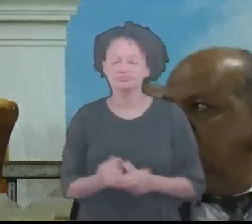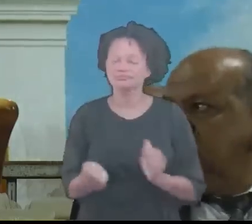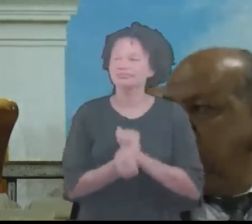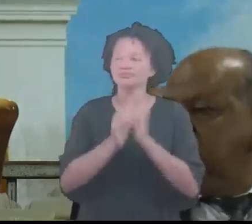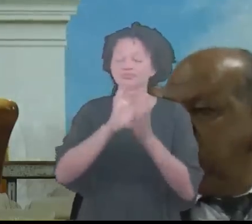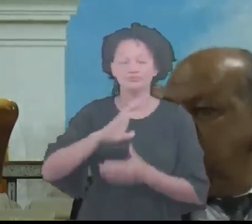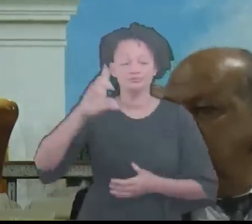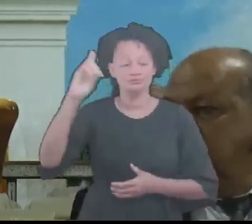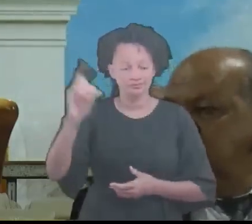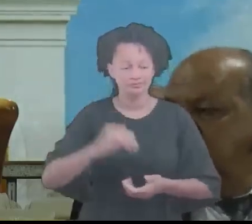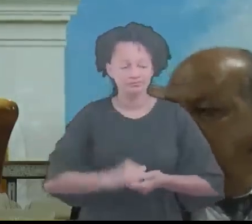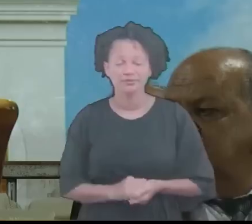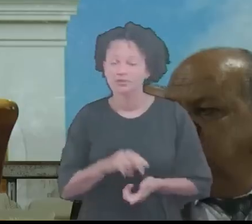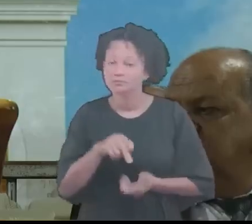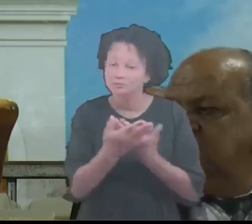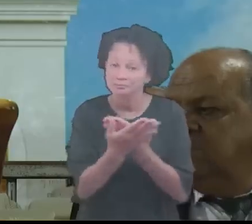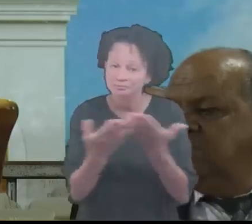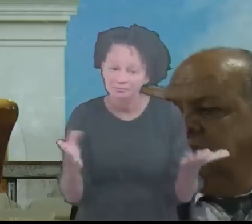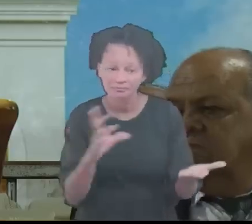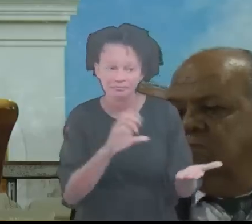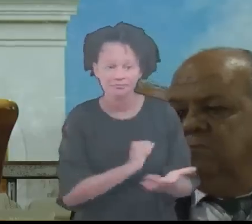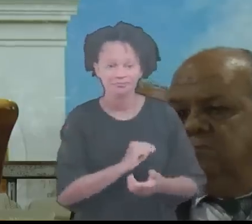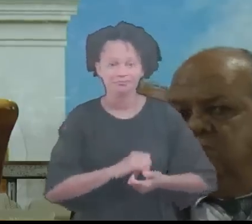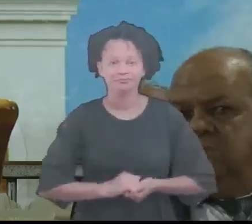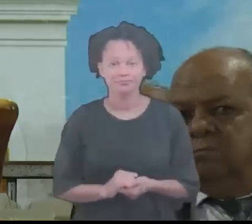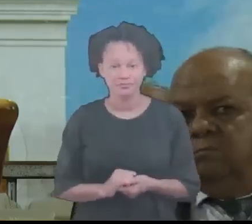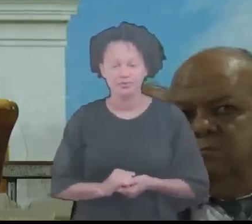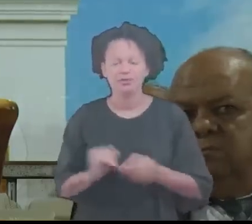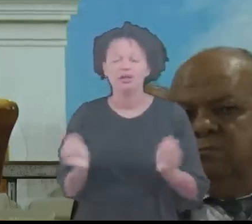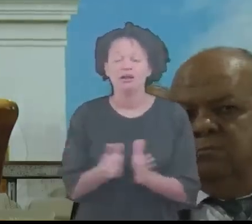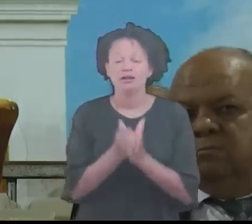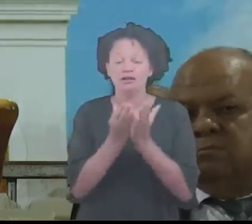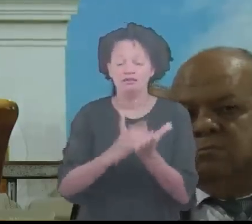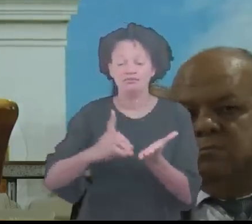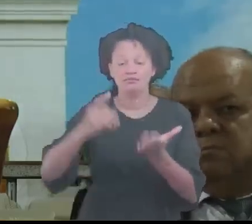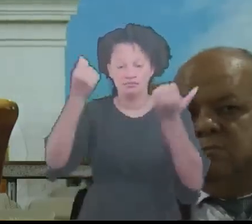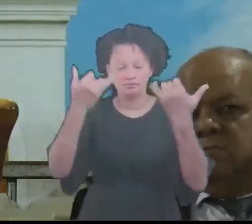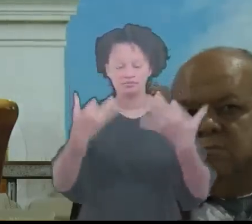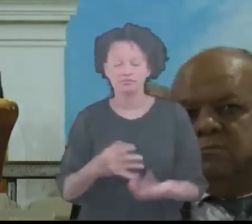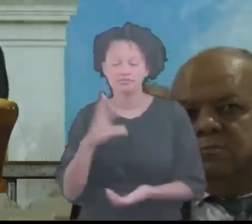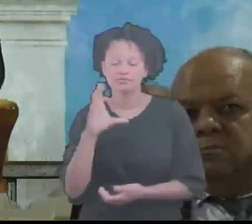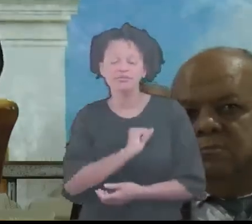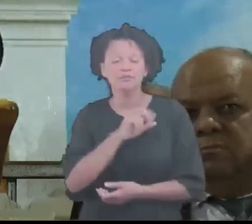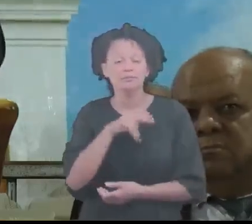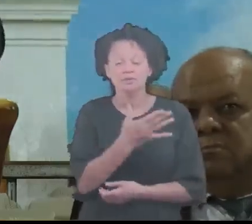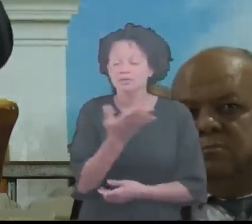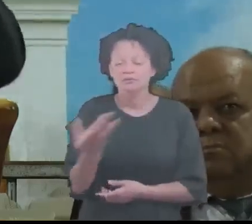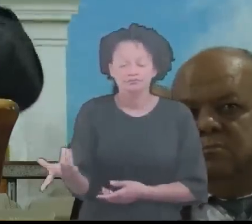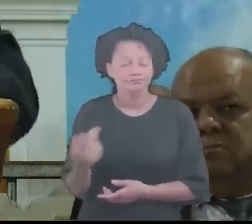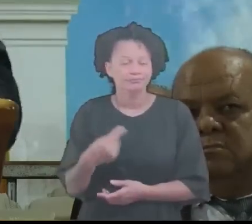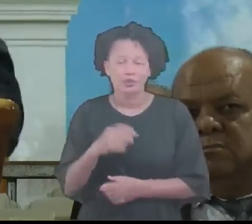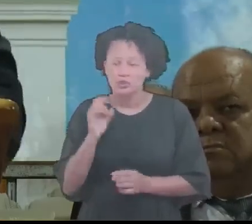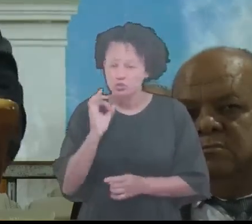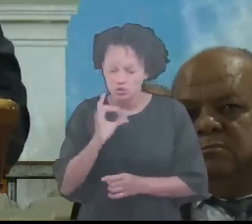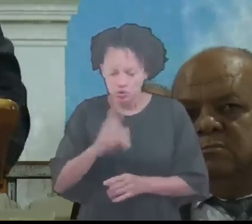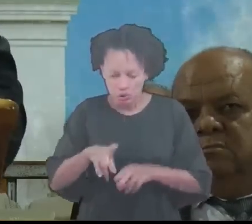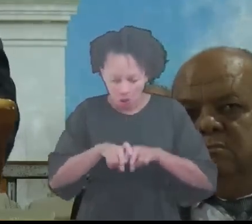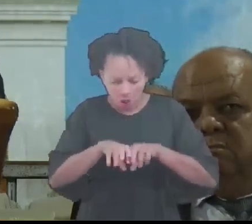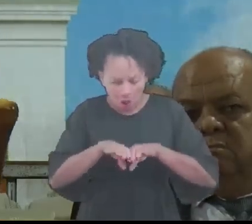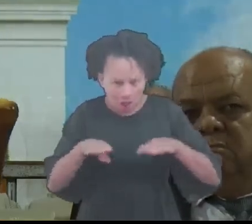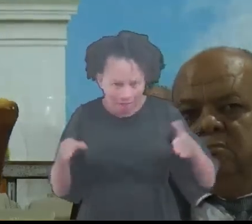a Deus. Mas, irmãos amados, a Bíblia diz, irmãos queridos, que nós não devemos só ficar na